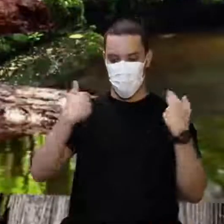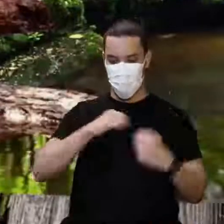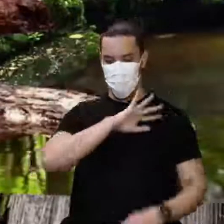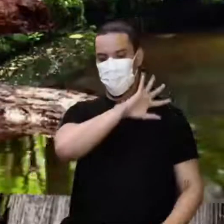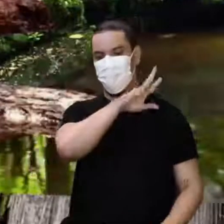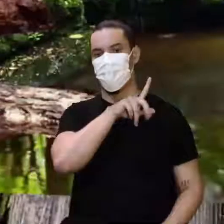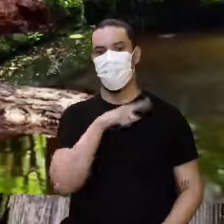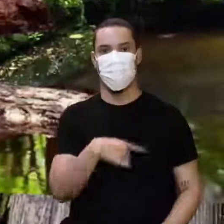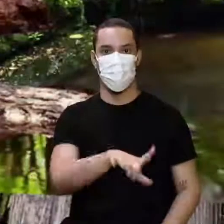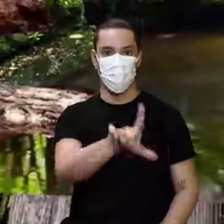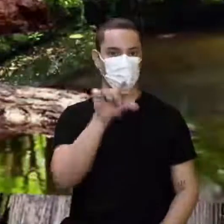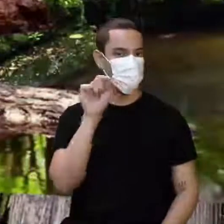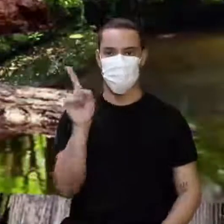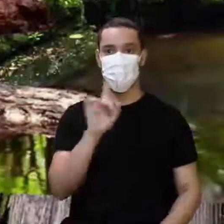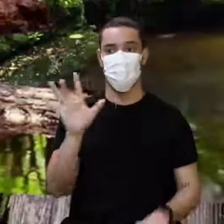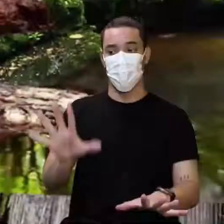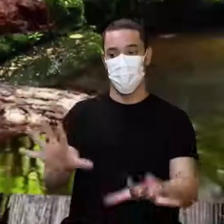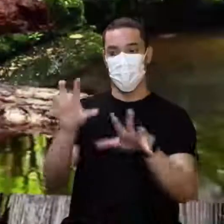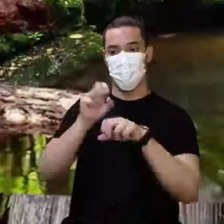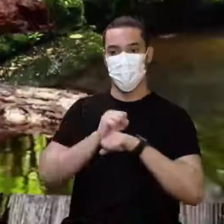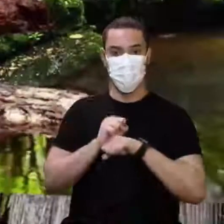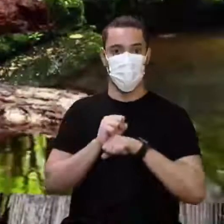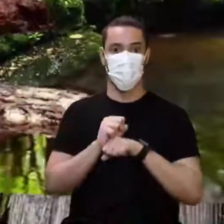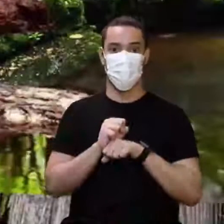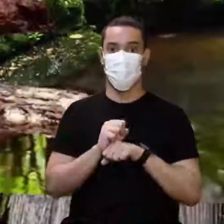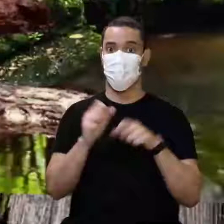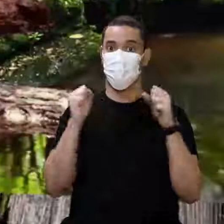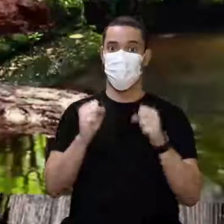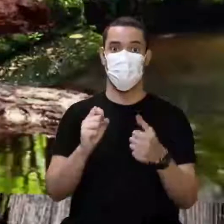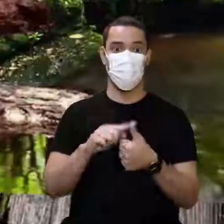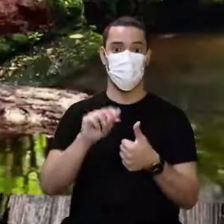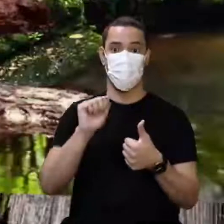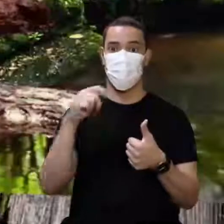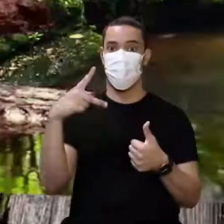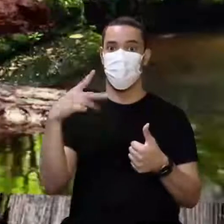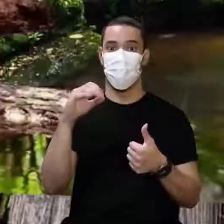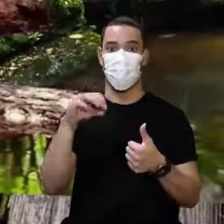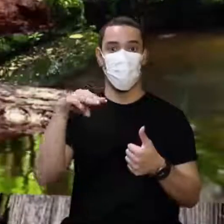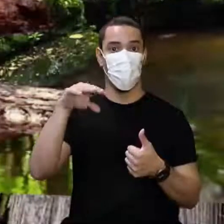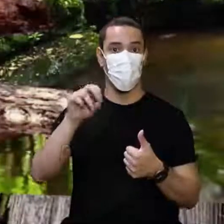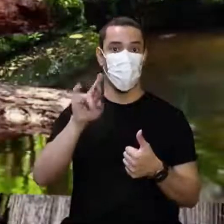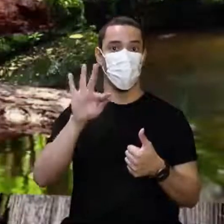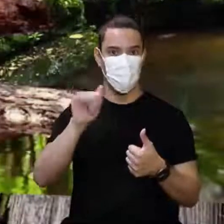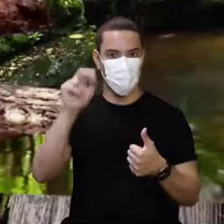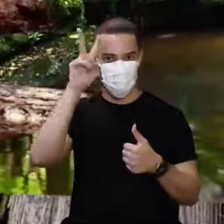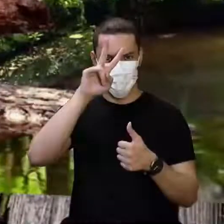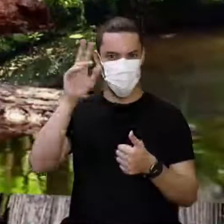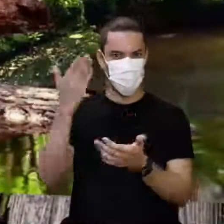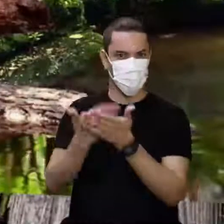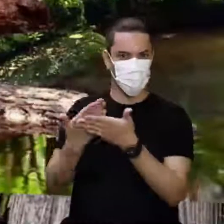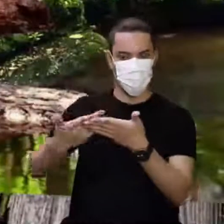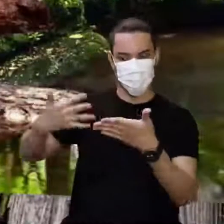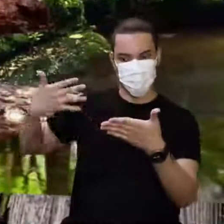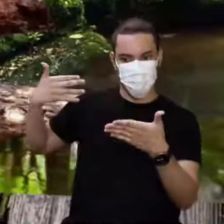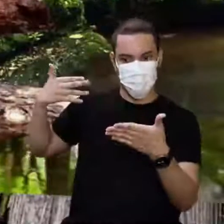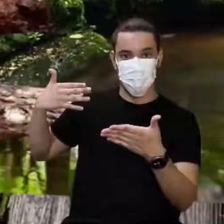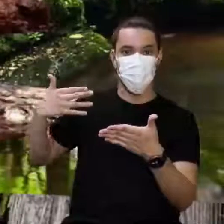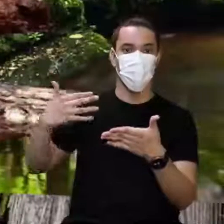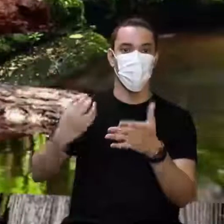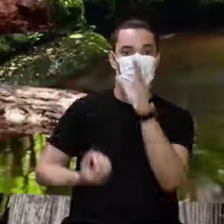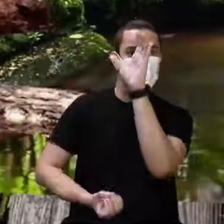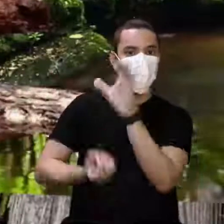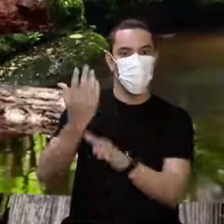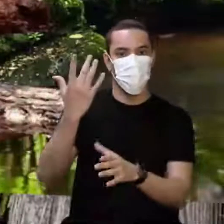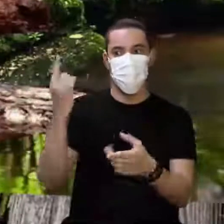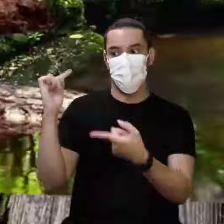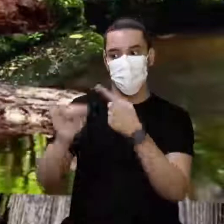essas características, adquiriram essas características, pode ser uma apomorfia, né? A gente falou sobre isso também. E aí quando surge isso, ou por um